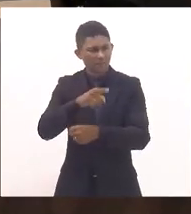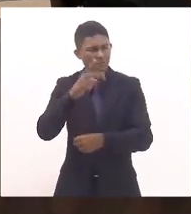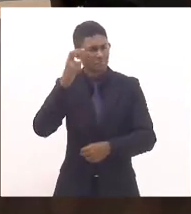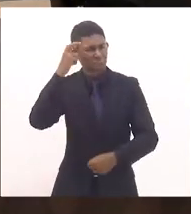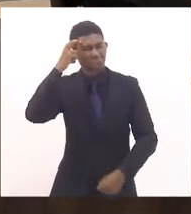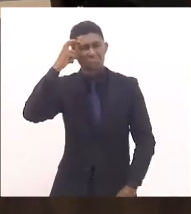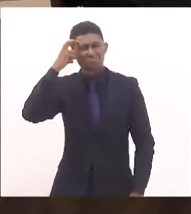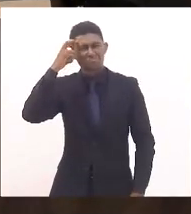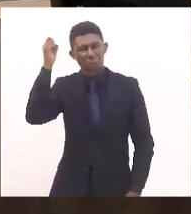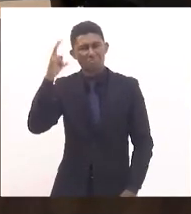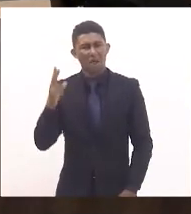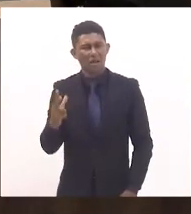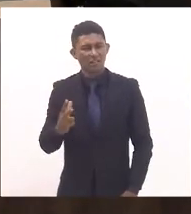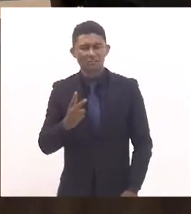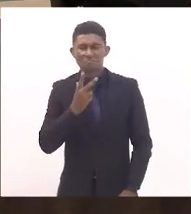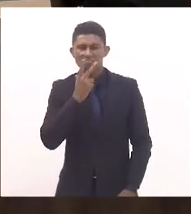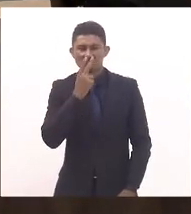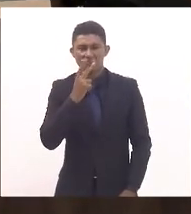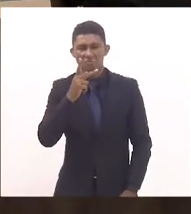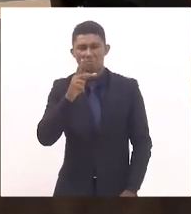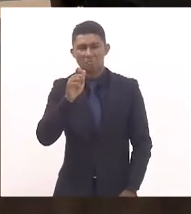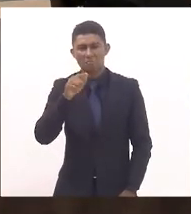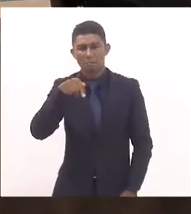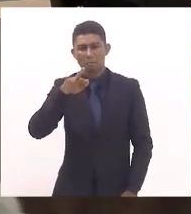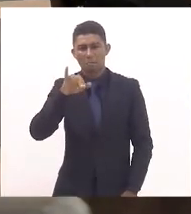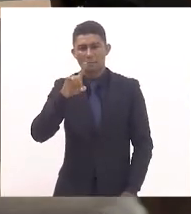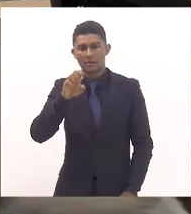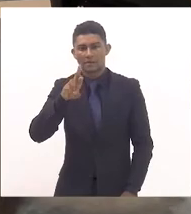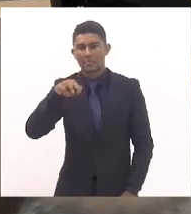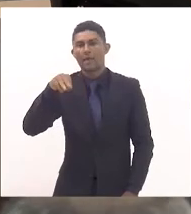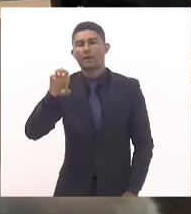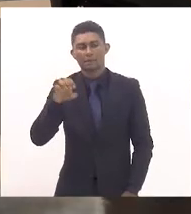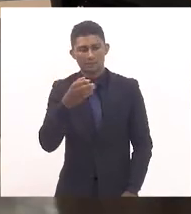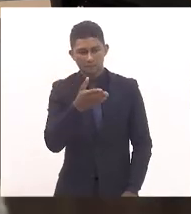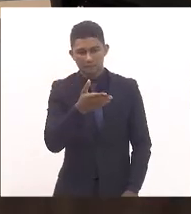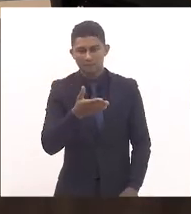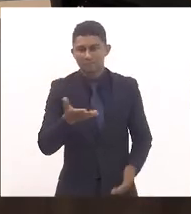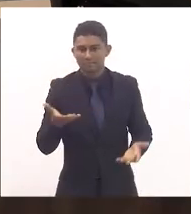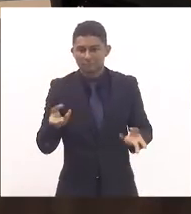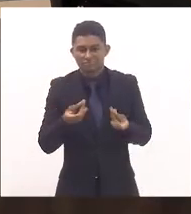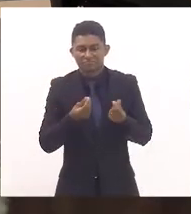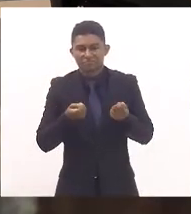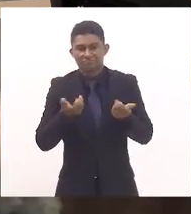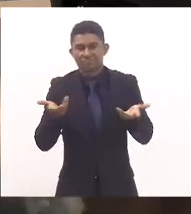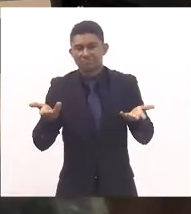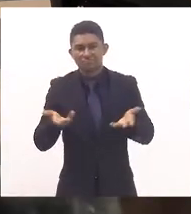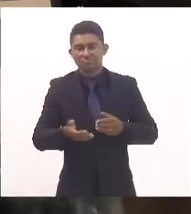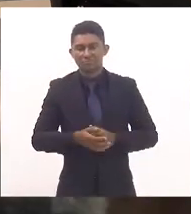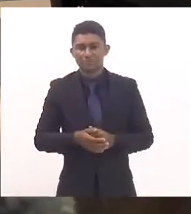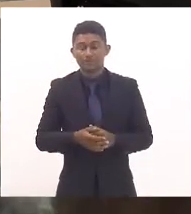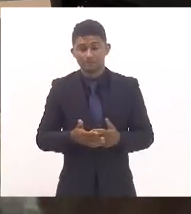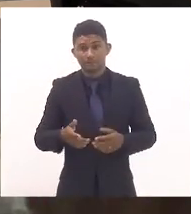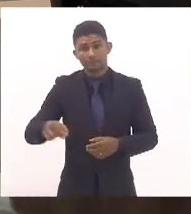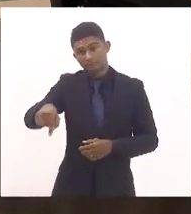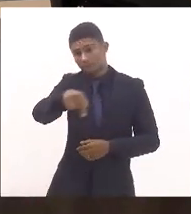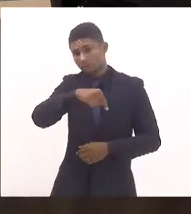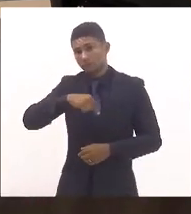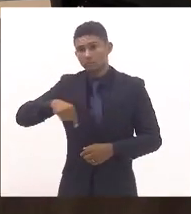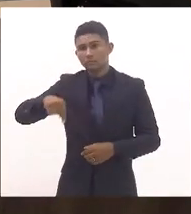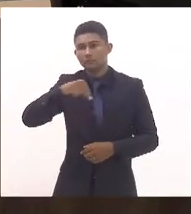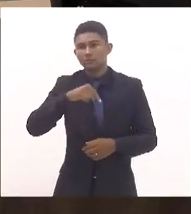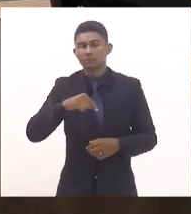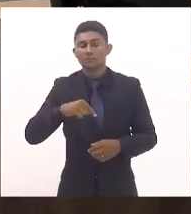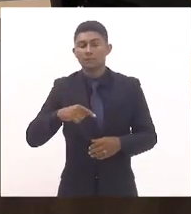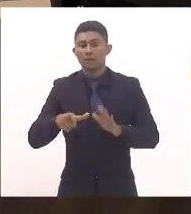de uma sensibilidade de um paquiderme. Espertíssimo. Senhor presidente, nós fizemos uma